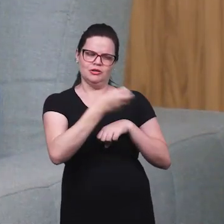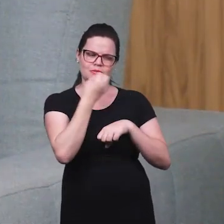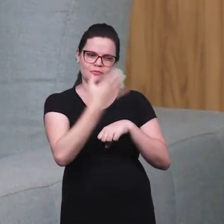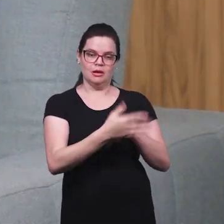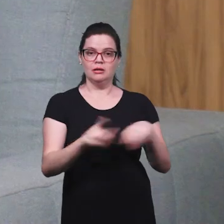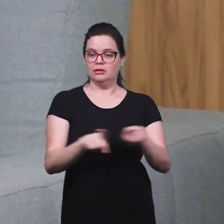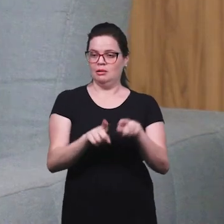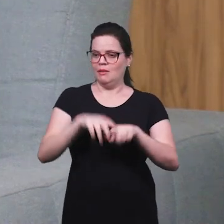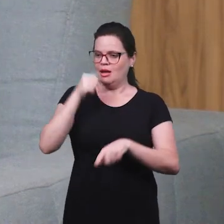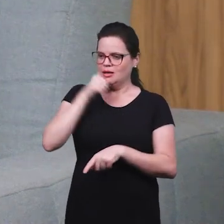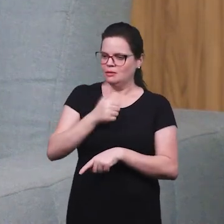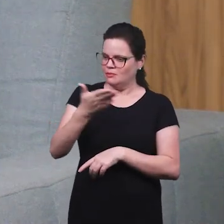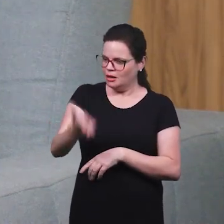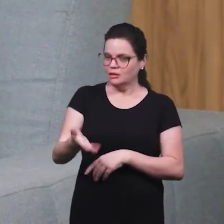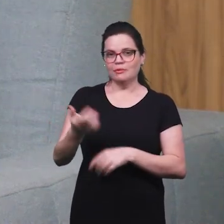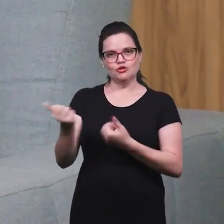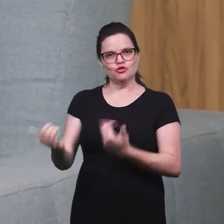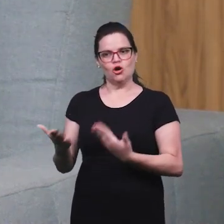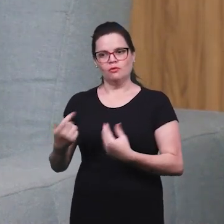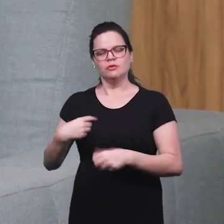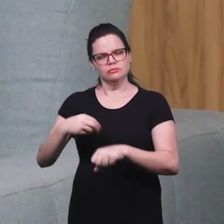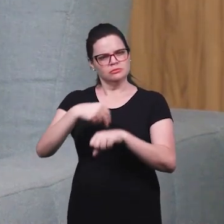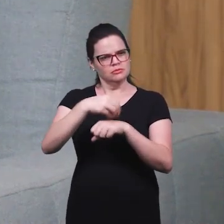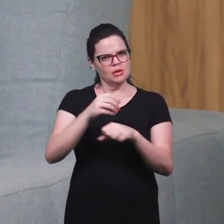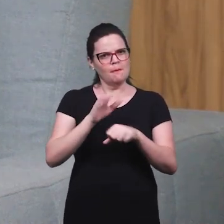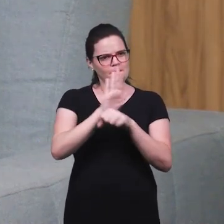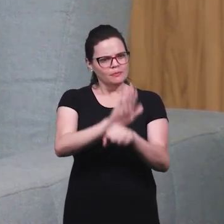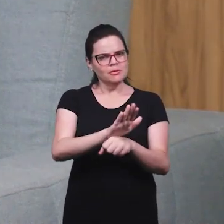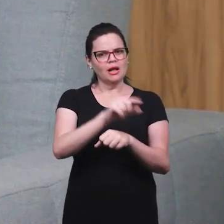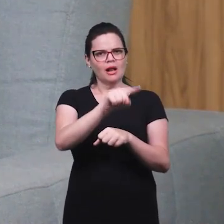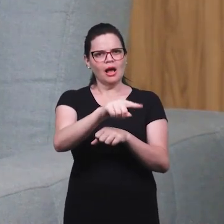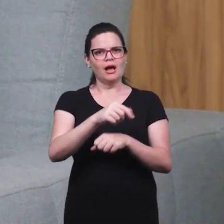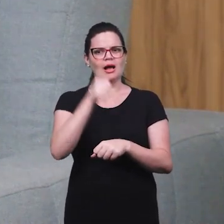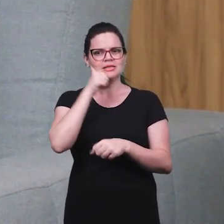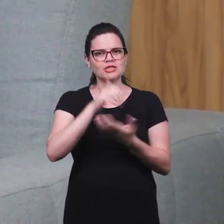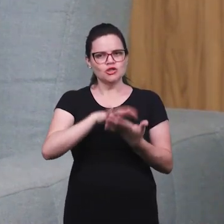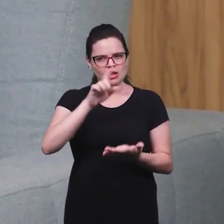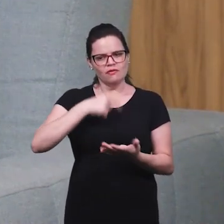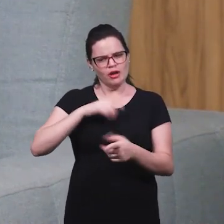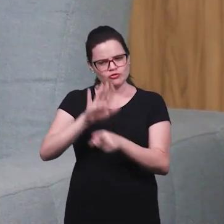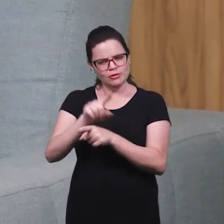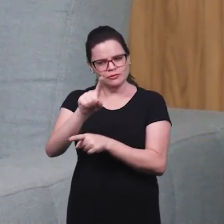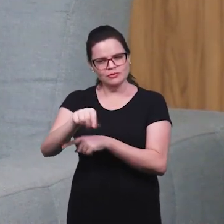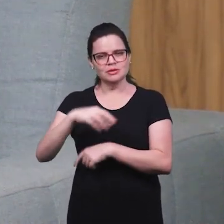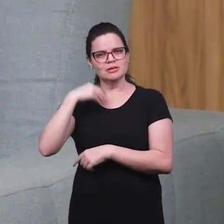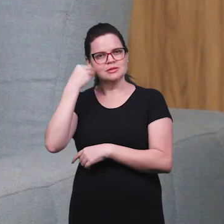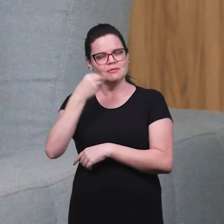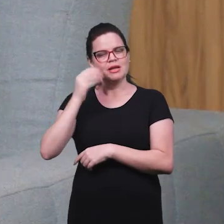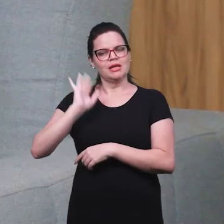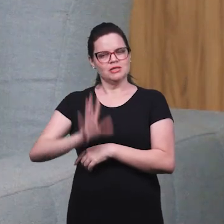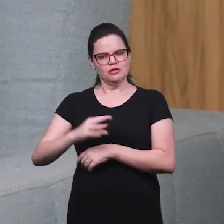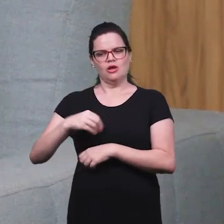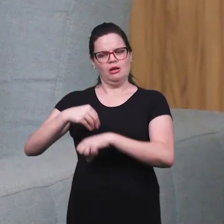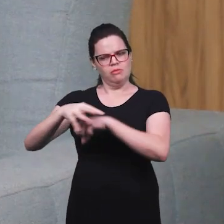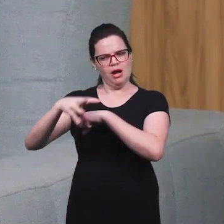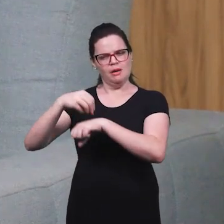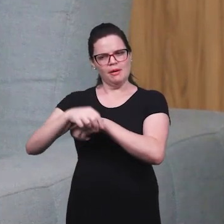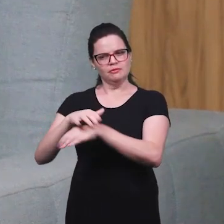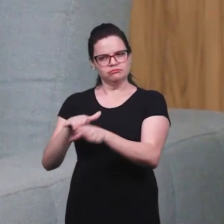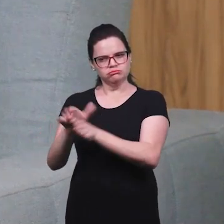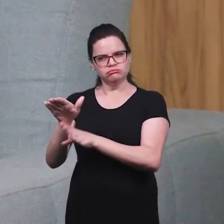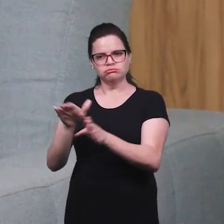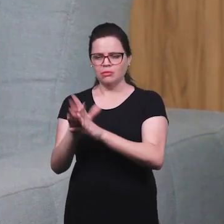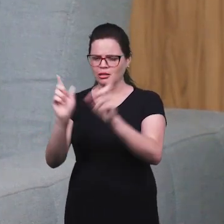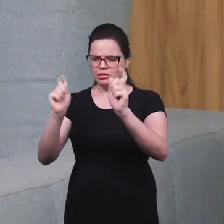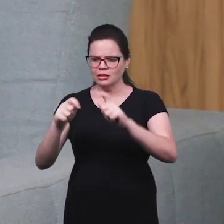instrução. E da mesma forma a irmã, procura a irmã do grupo de intercessão, a senhora, aquela que já tem uma experiência de vida, porque ela